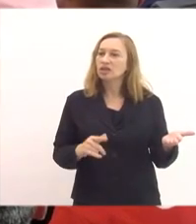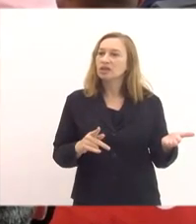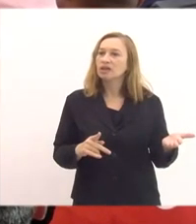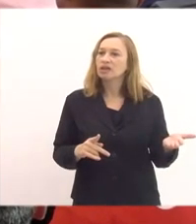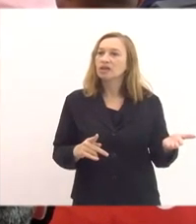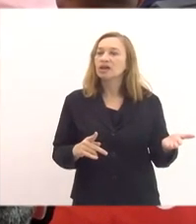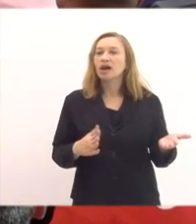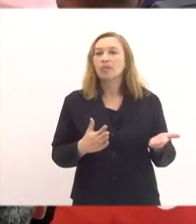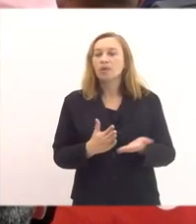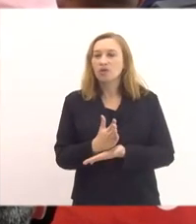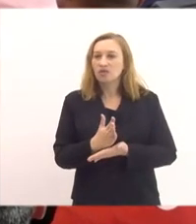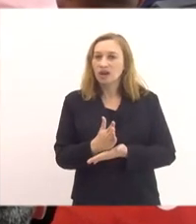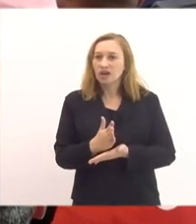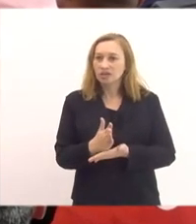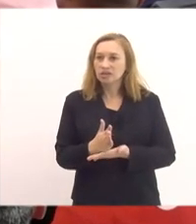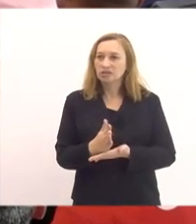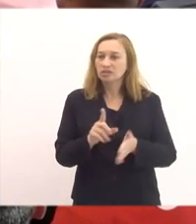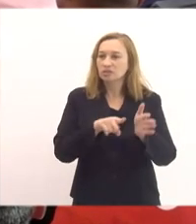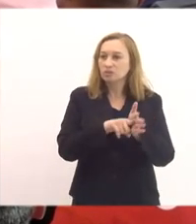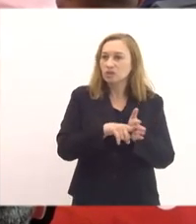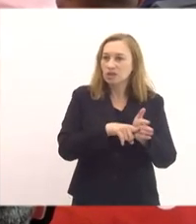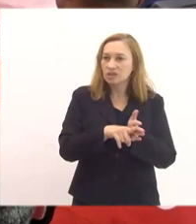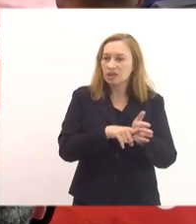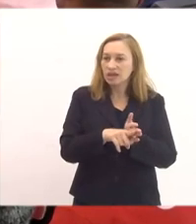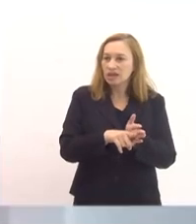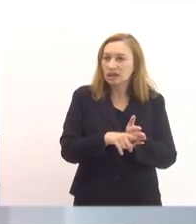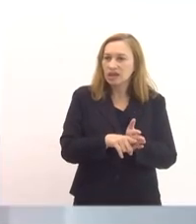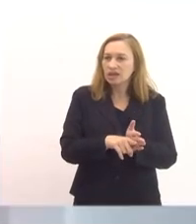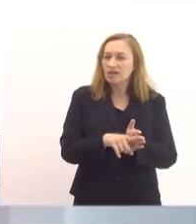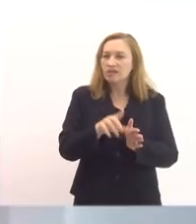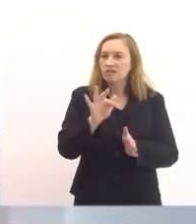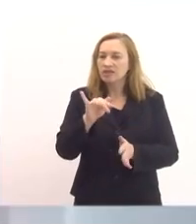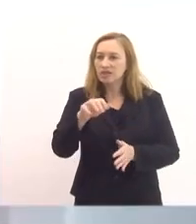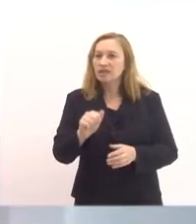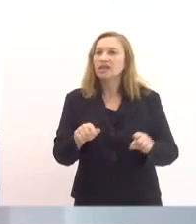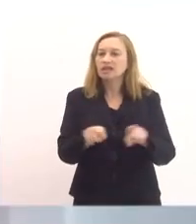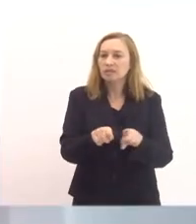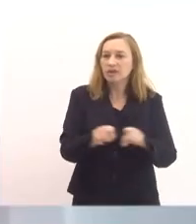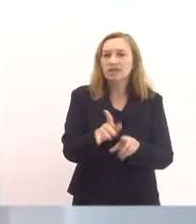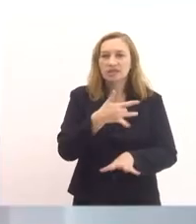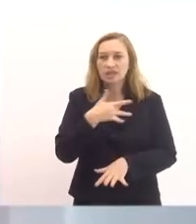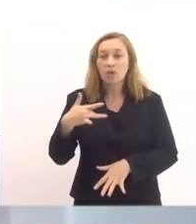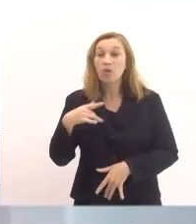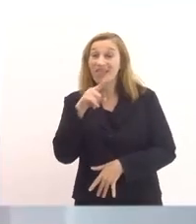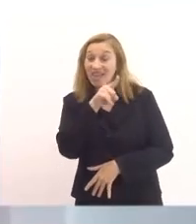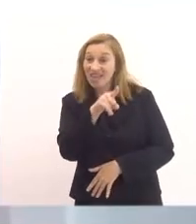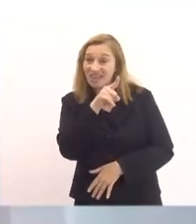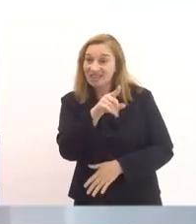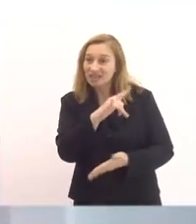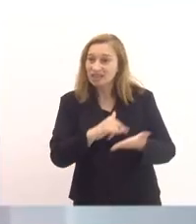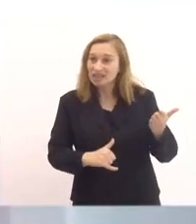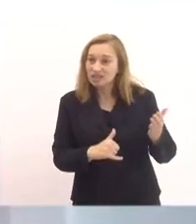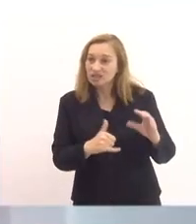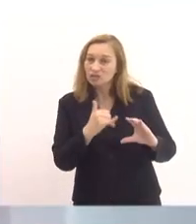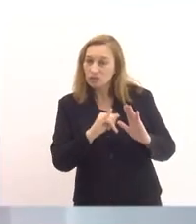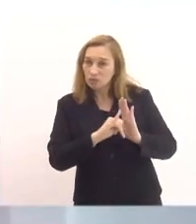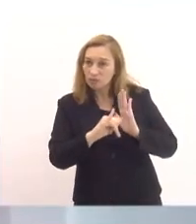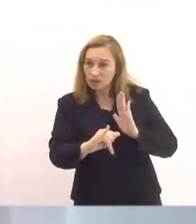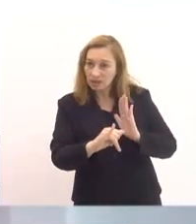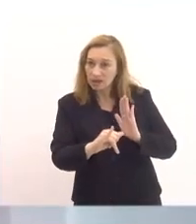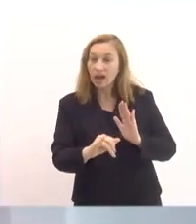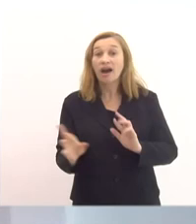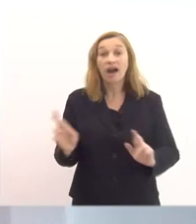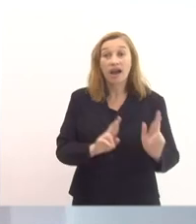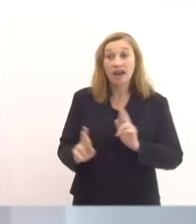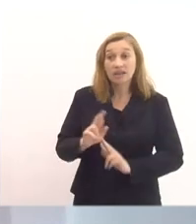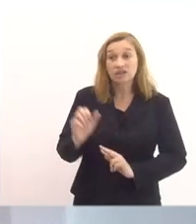previamente aprovados no exame de aptidão física e também no exame de saúde. Essa lista foi publicada, né? A